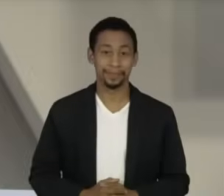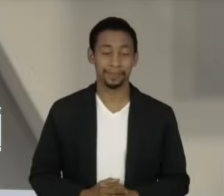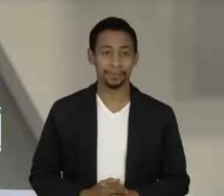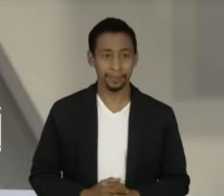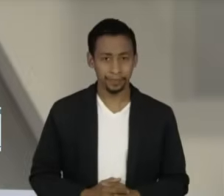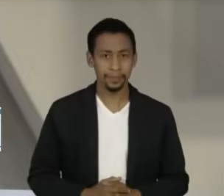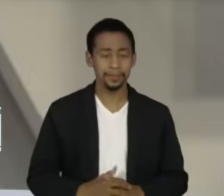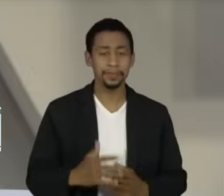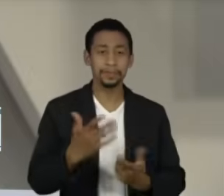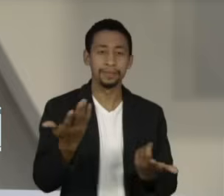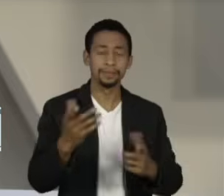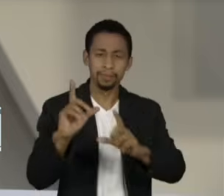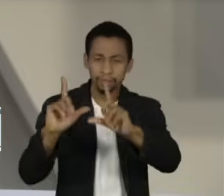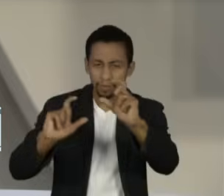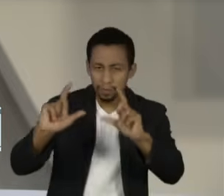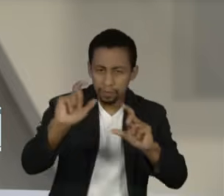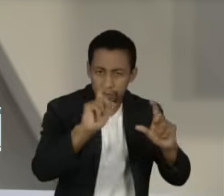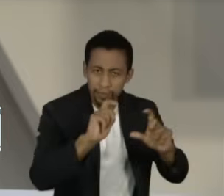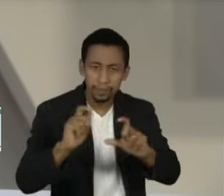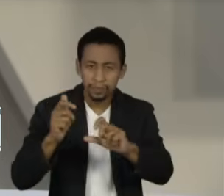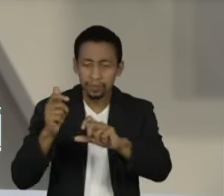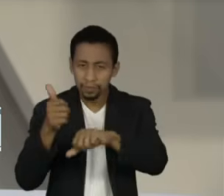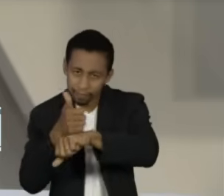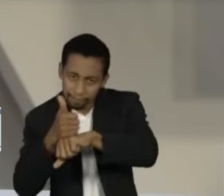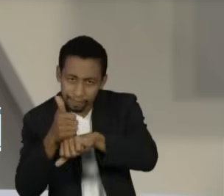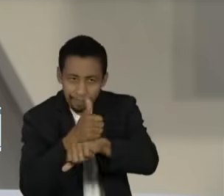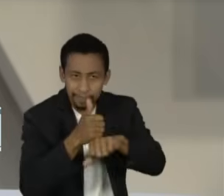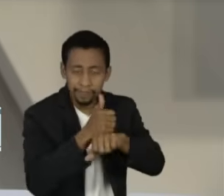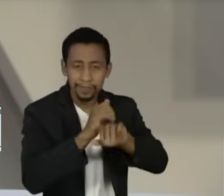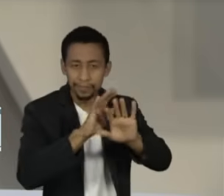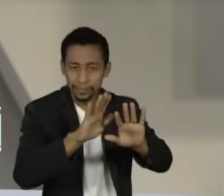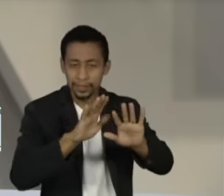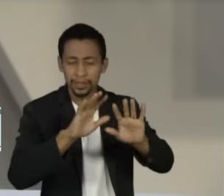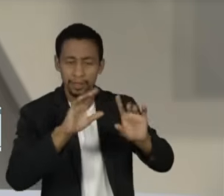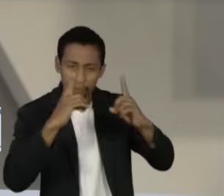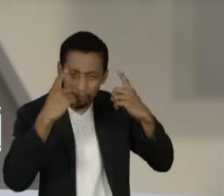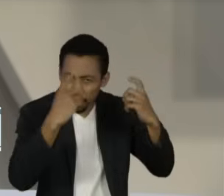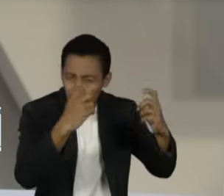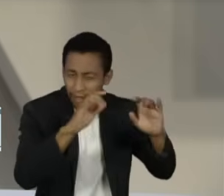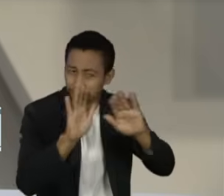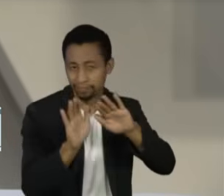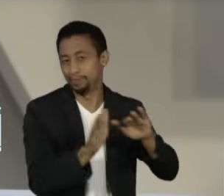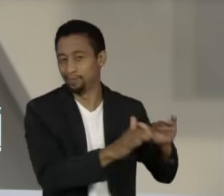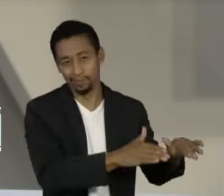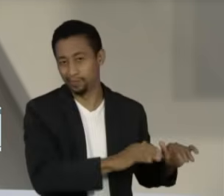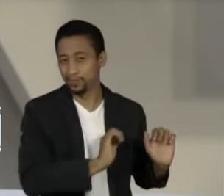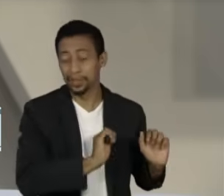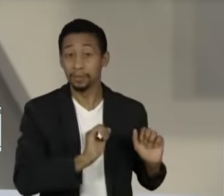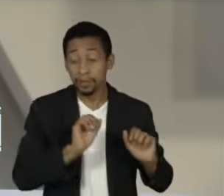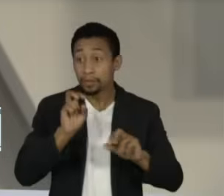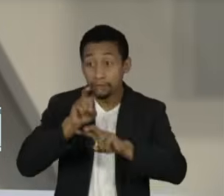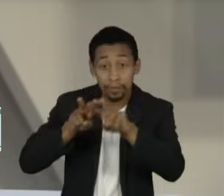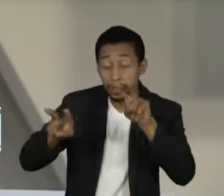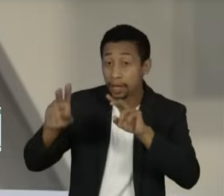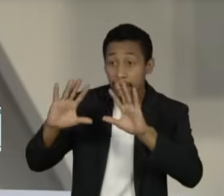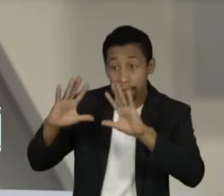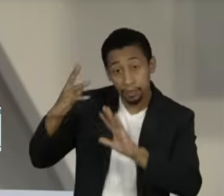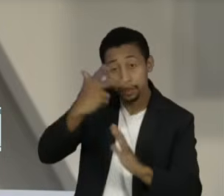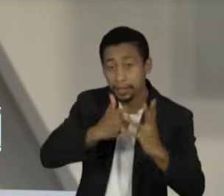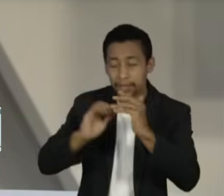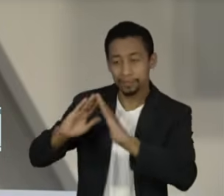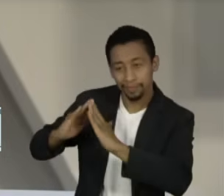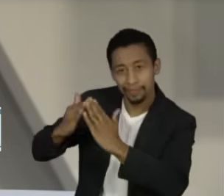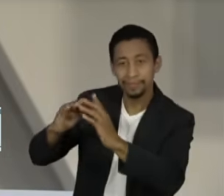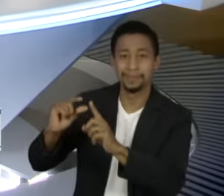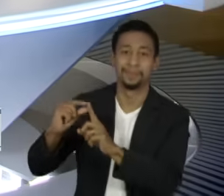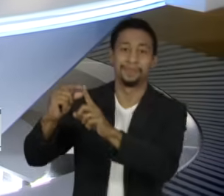A arte da fotografia, deixando de lado o olhar viciado na violência das favelas para revelar também a beleza das comunidades e periferias